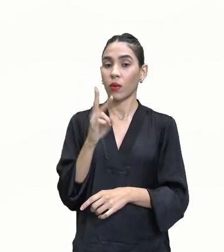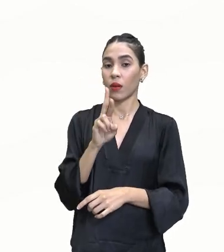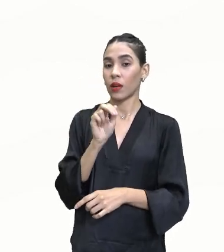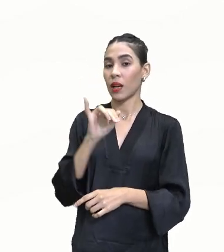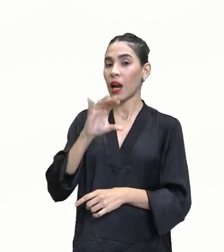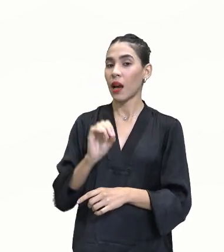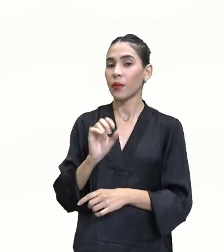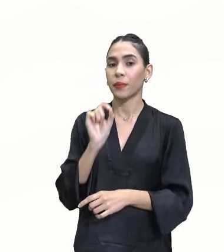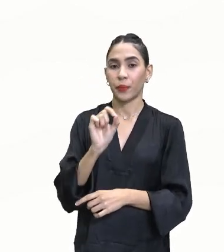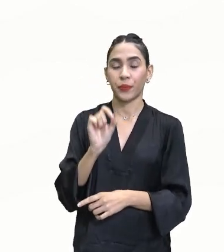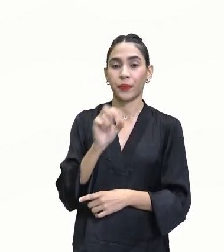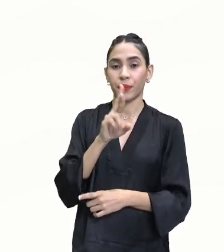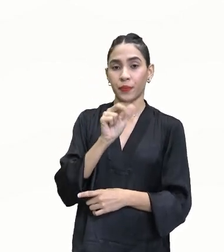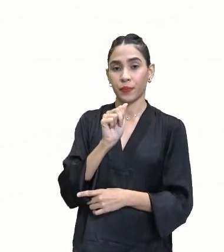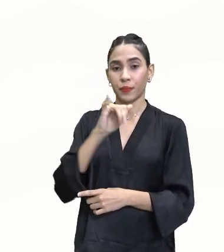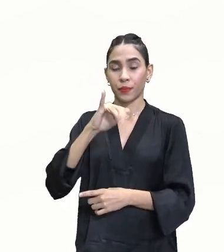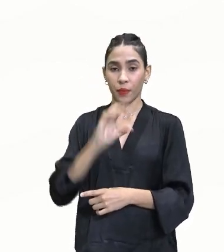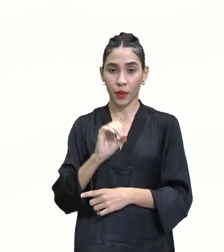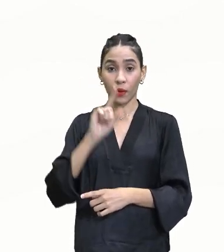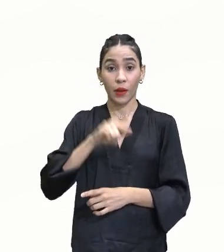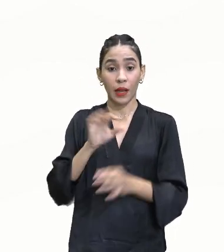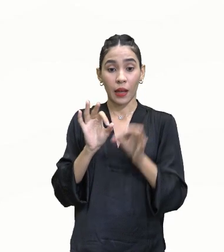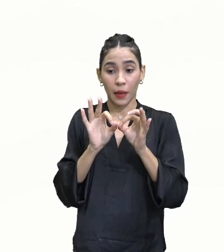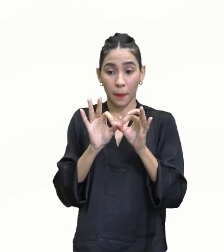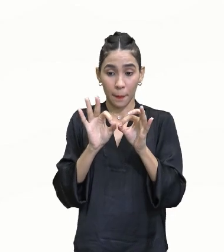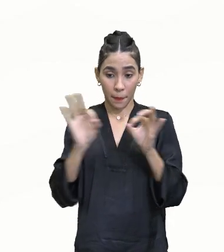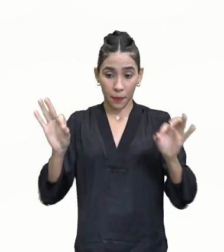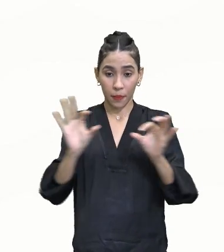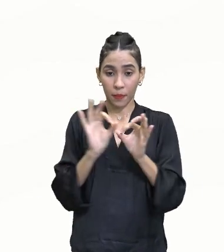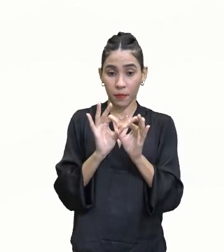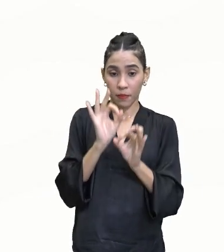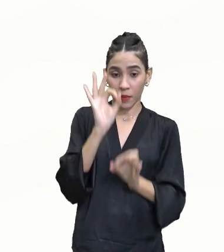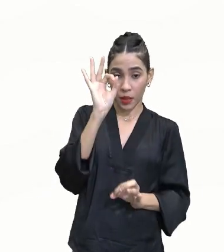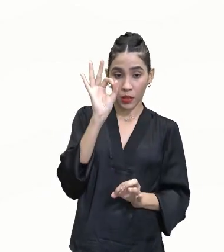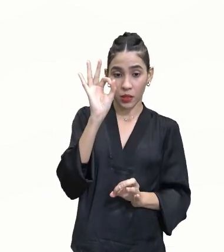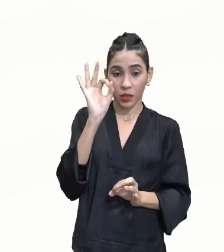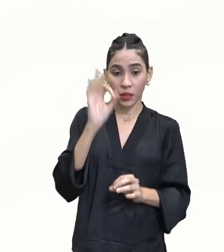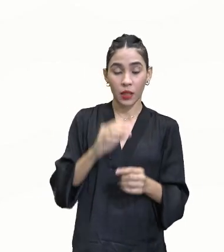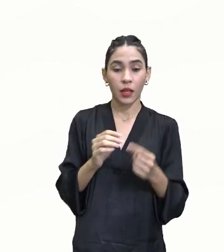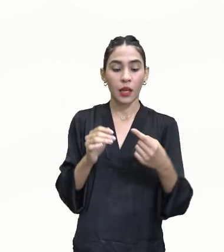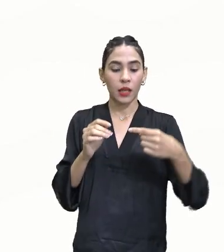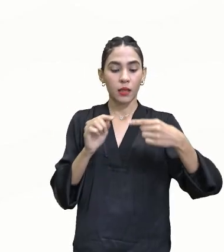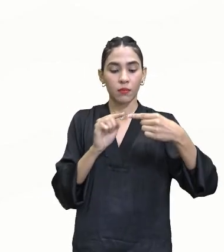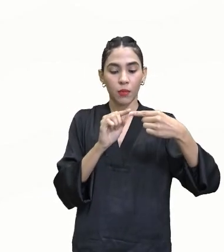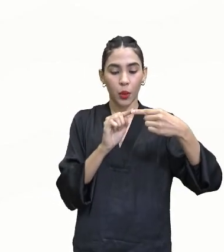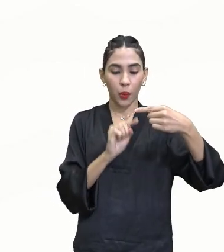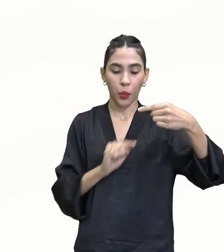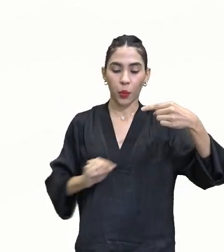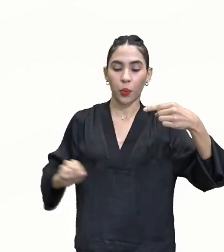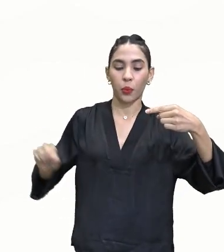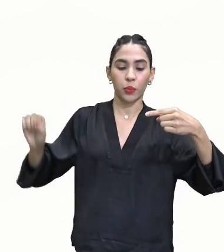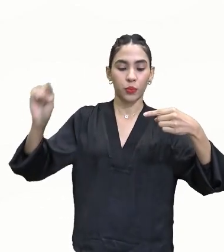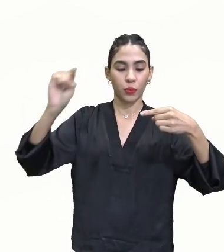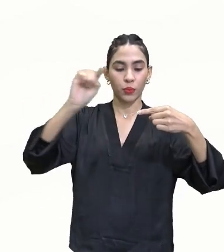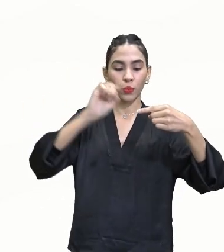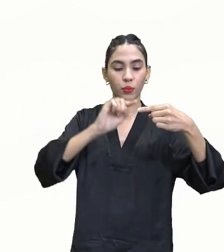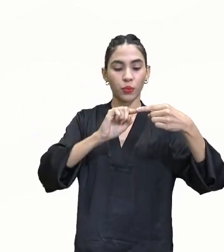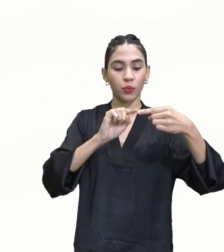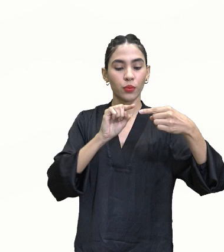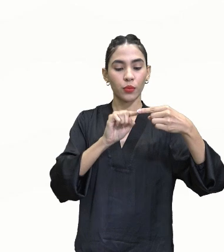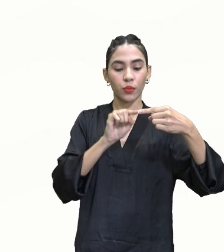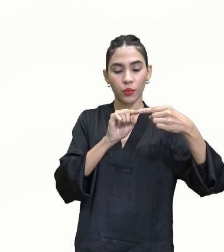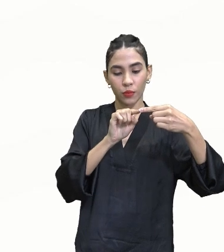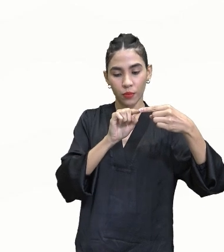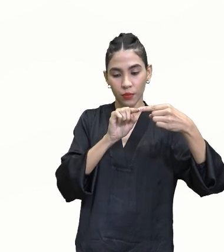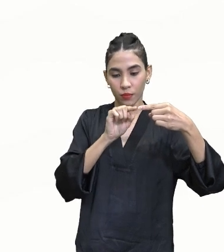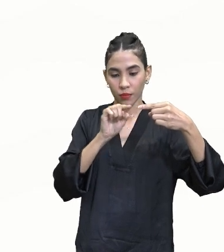é o raio mesmo? É essa medida que sai aqui do centro da esfera até a